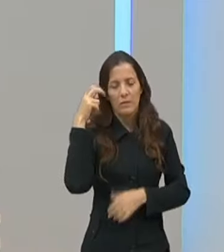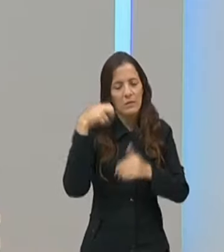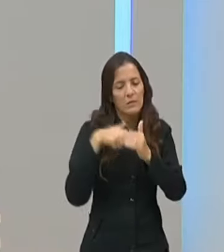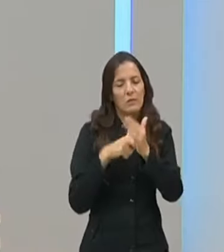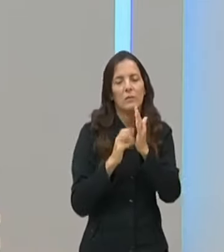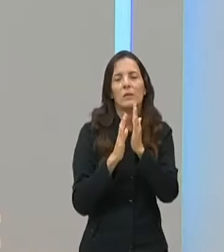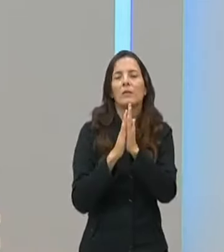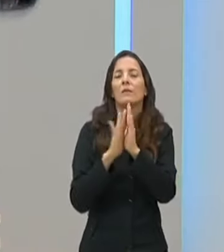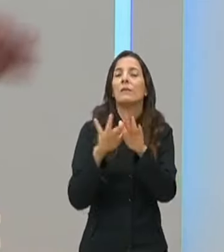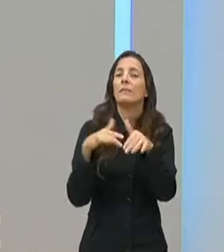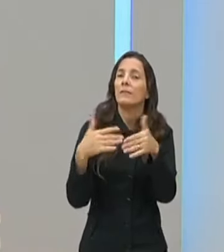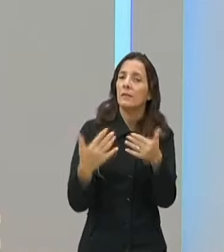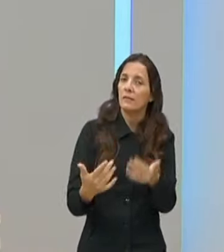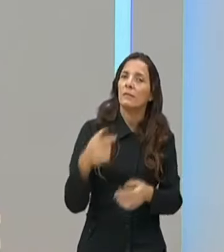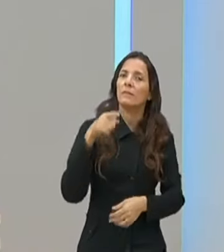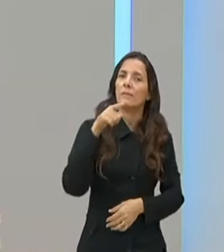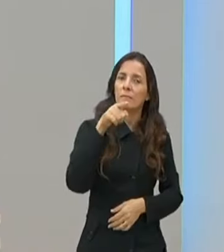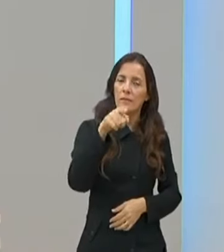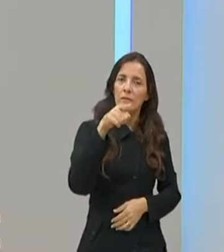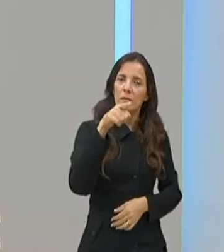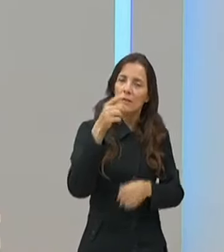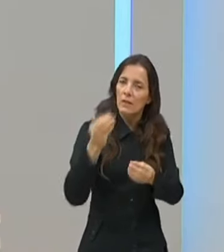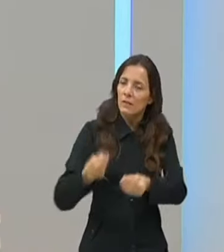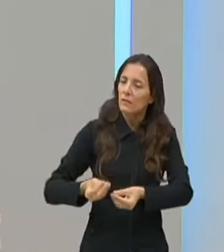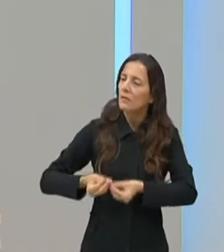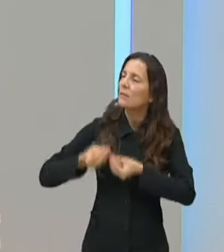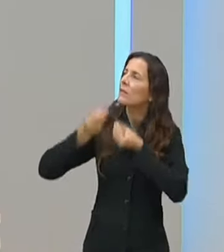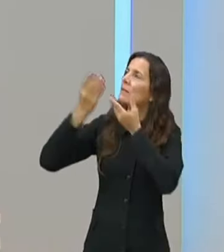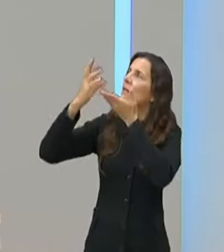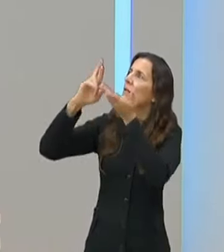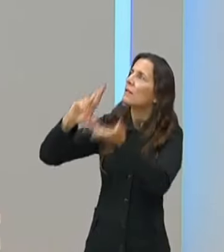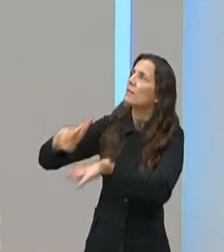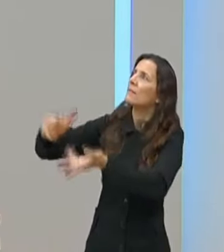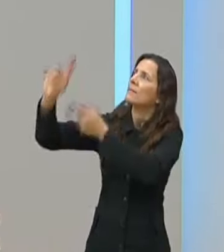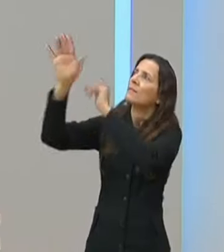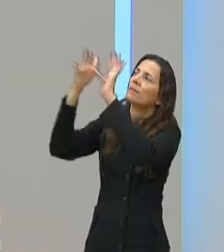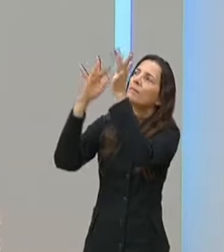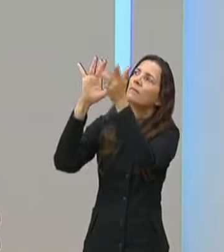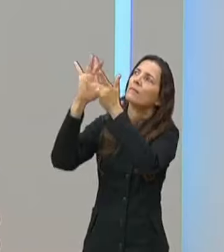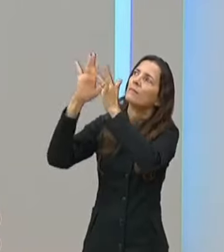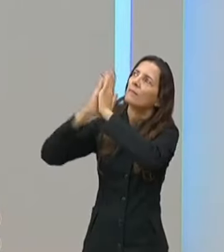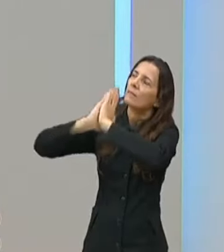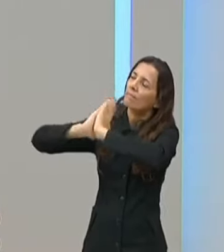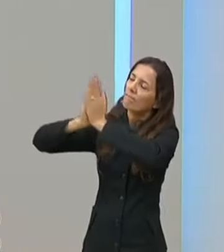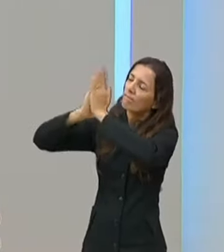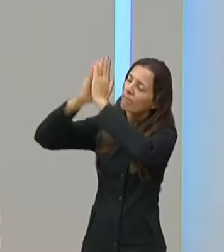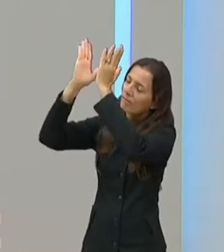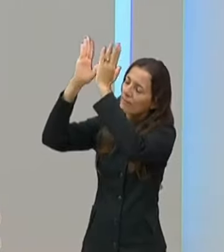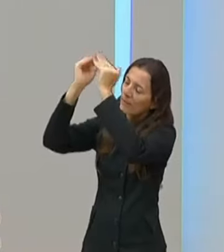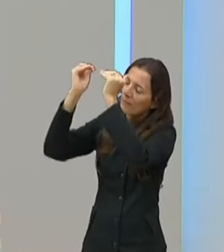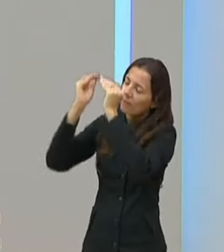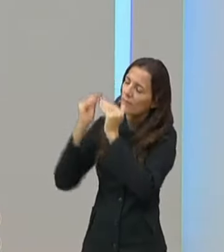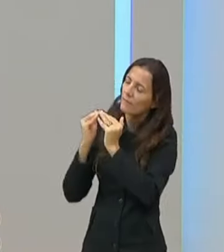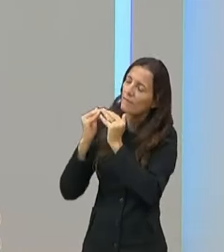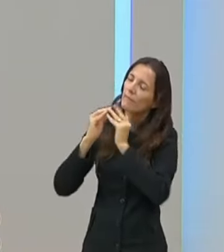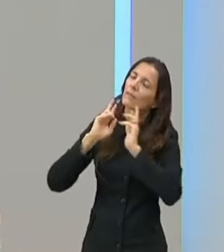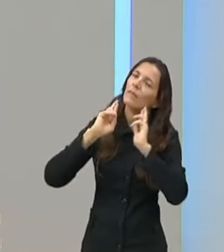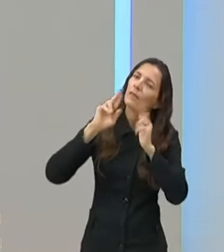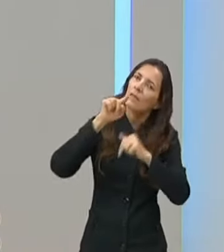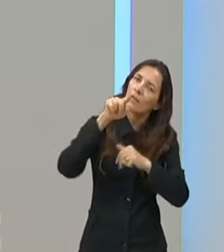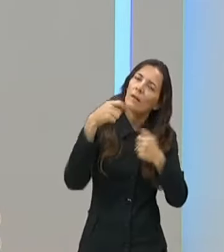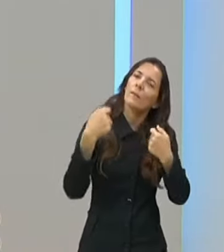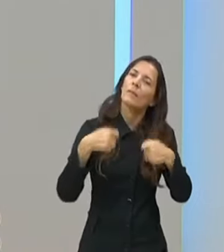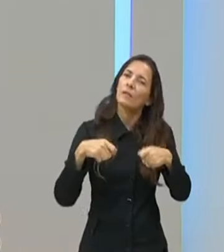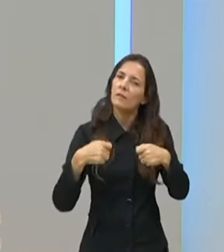teu problema, o teu sofrimento diante do Senhor em oração e aguarde. Deus vai colocar